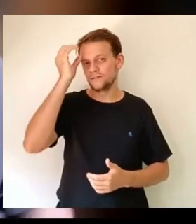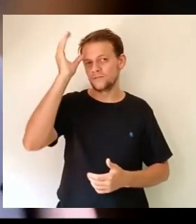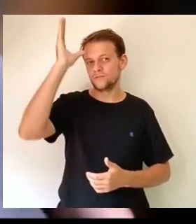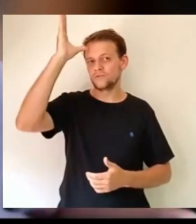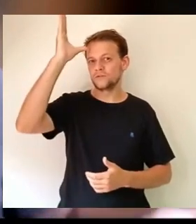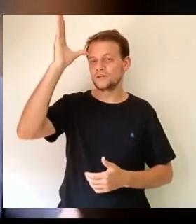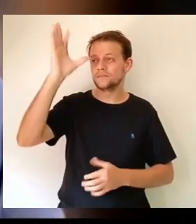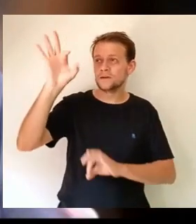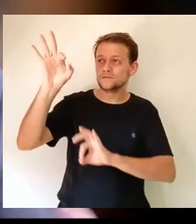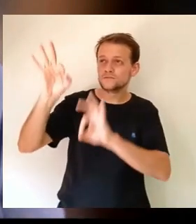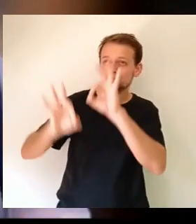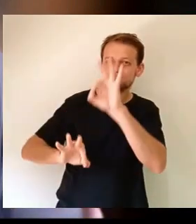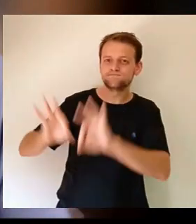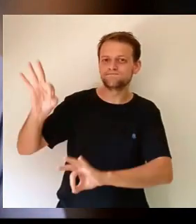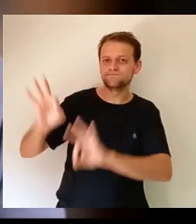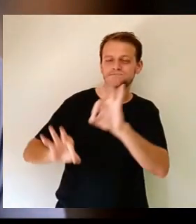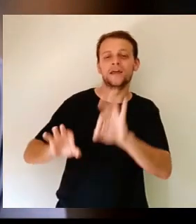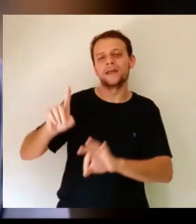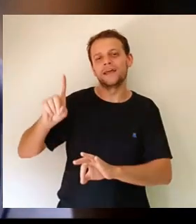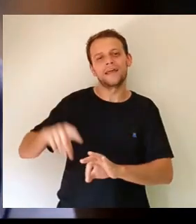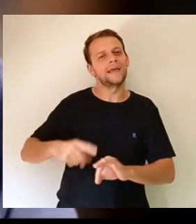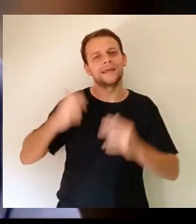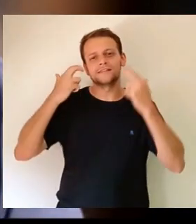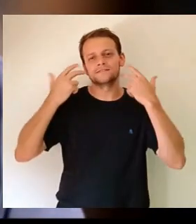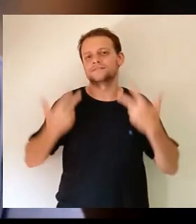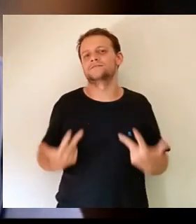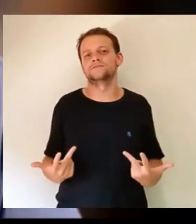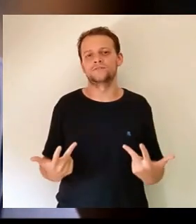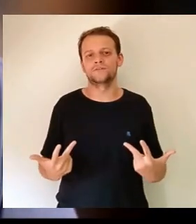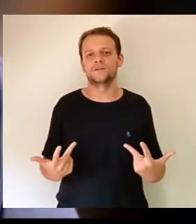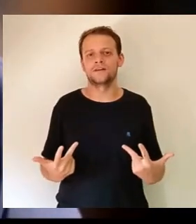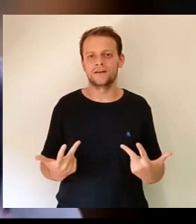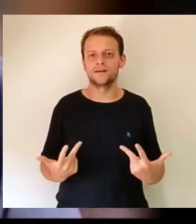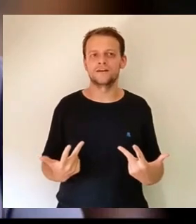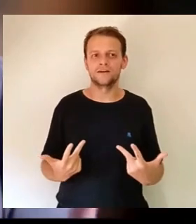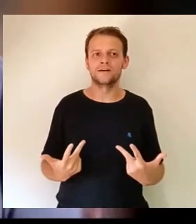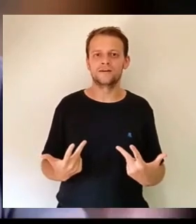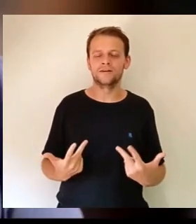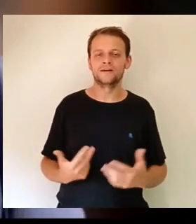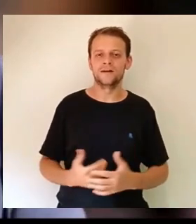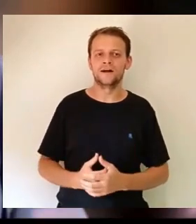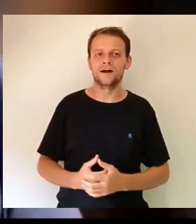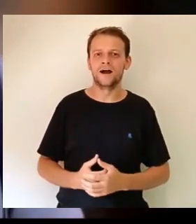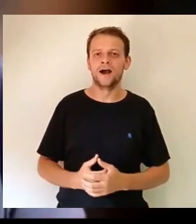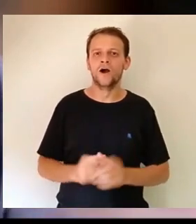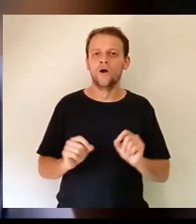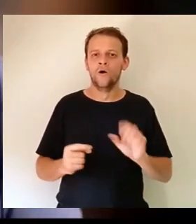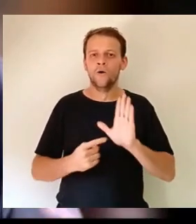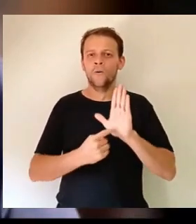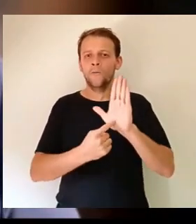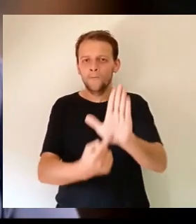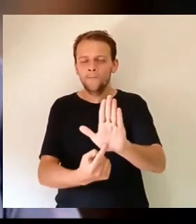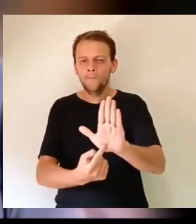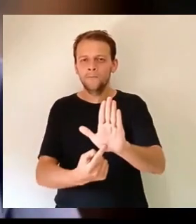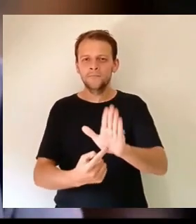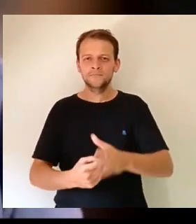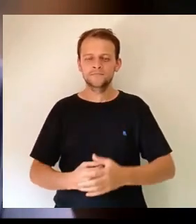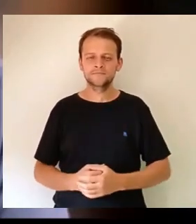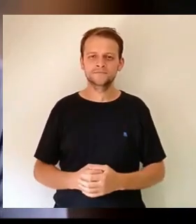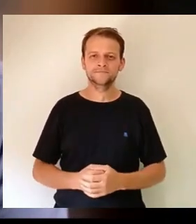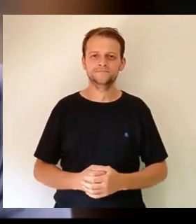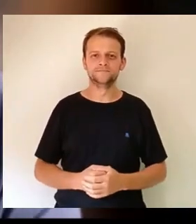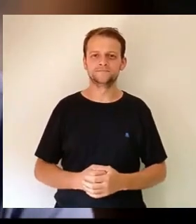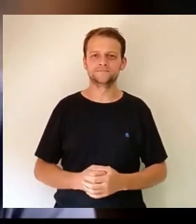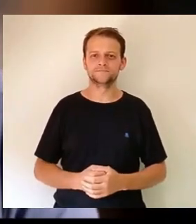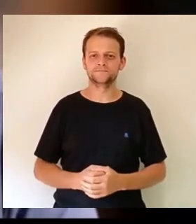como é um conhecimento em construção, acho que é natural que você esteja ainda